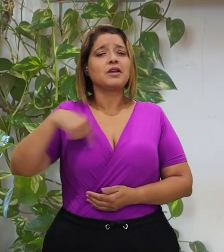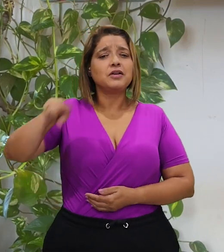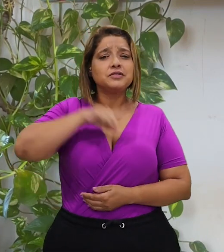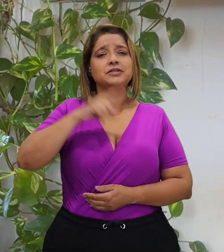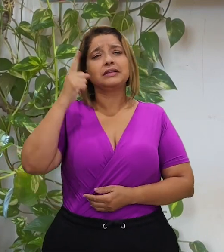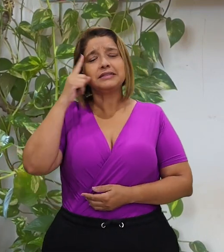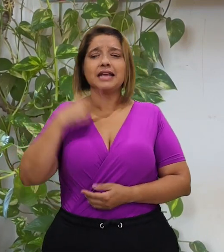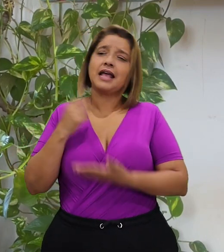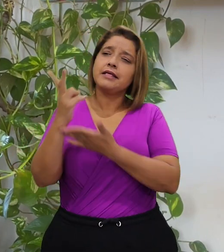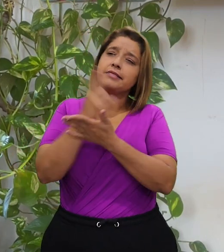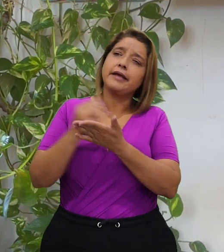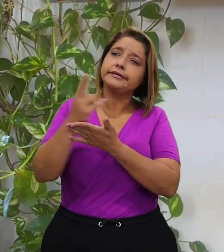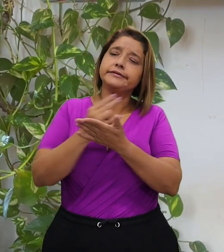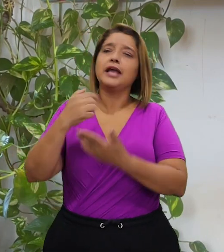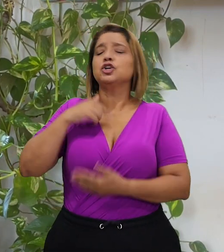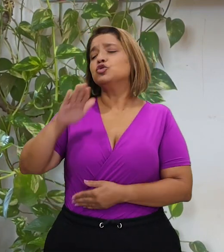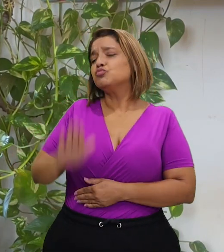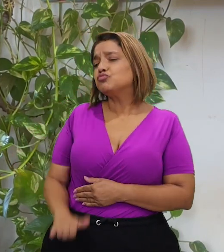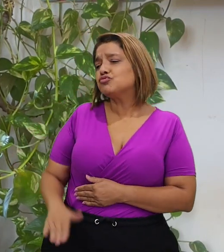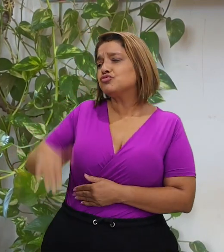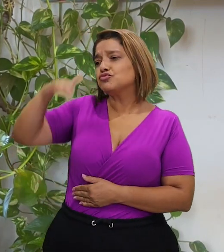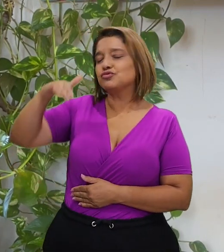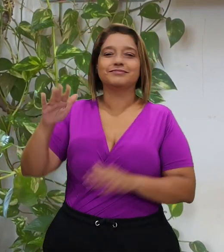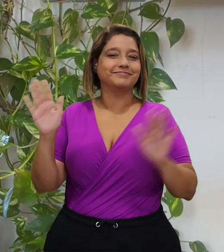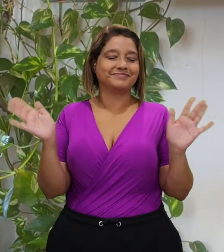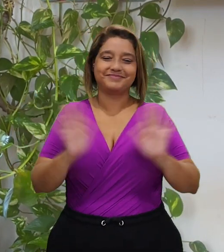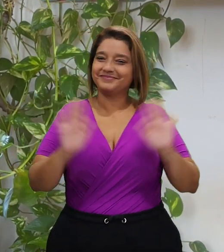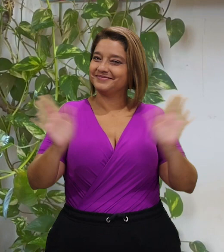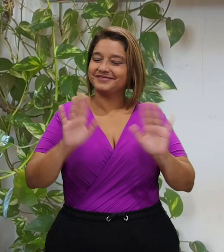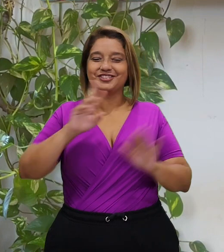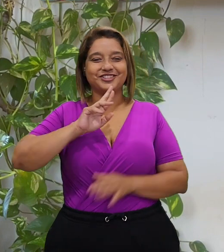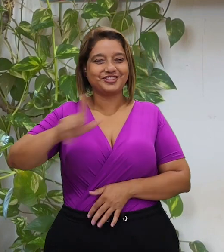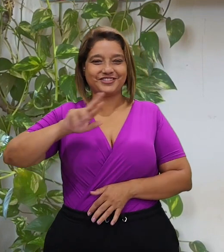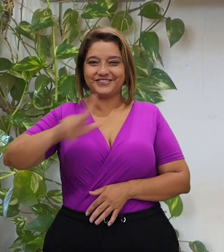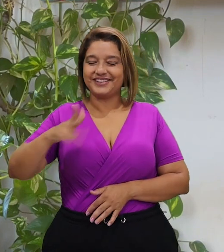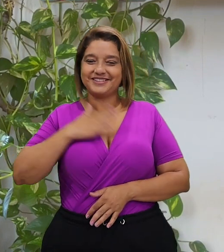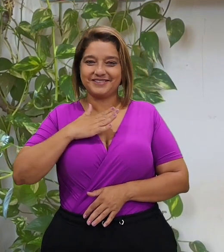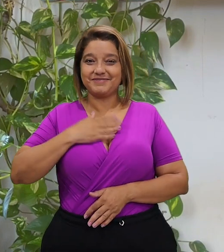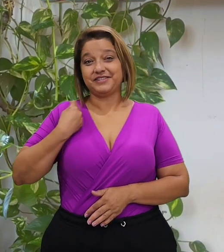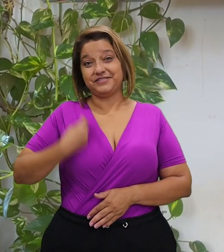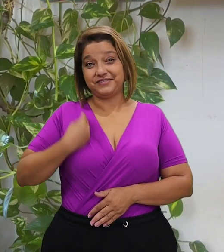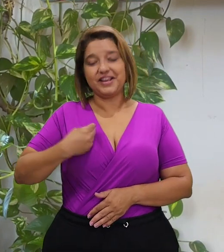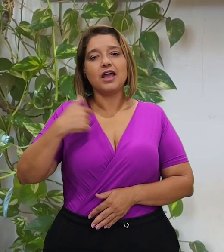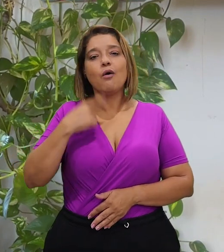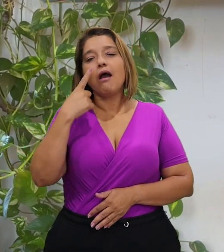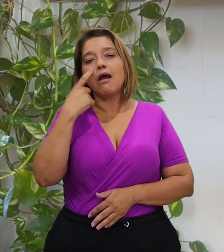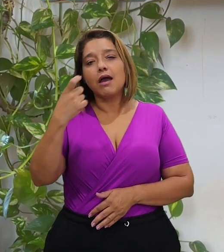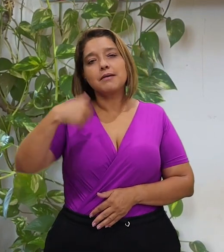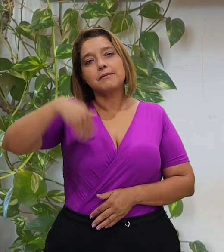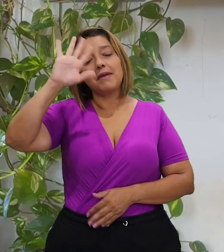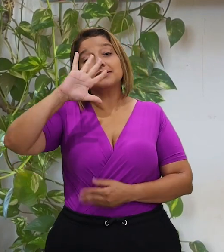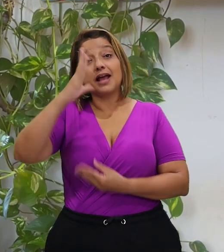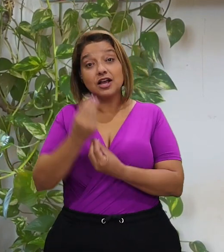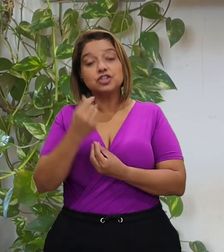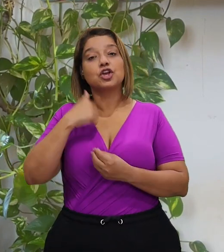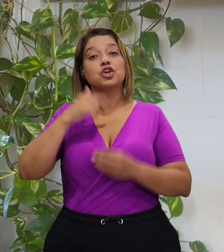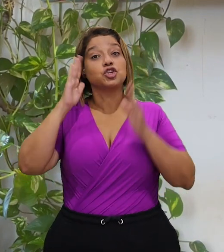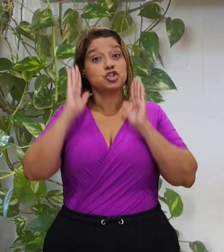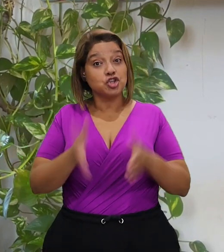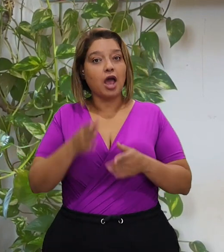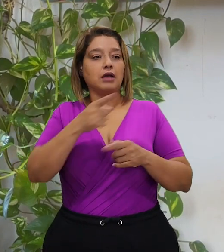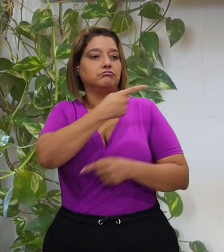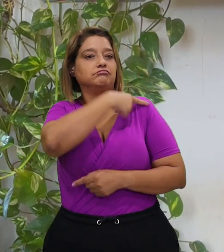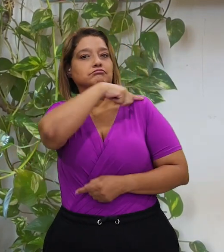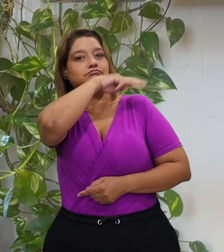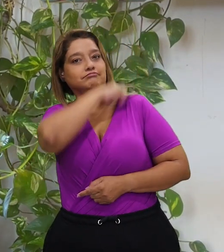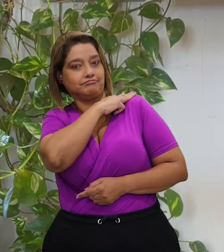nossa, eu desenho, eu pinto desde criança. Mas essa não é a minha história. Eu comecei a me interessar por artes quando